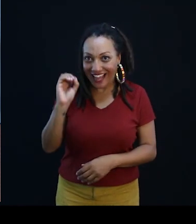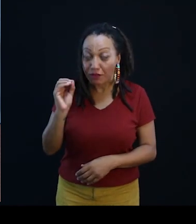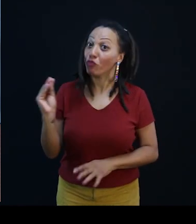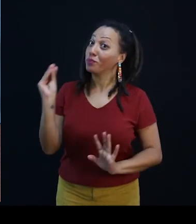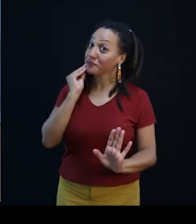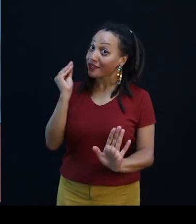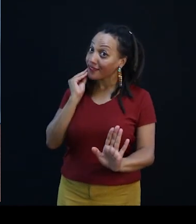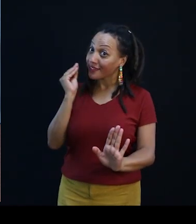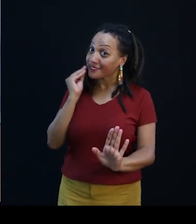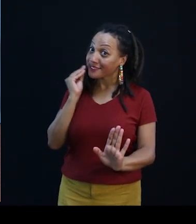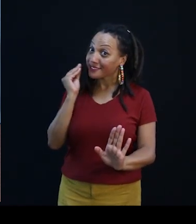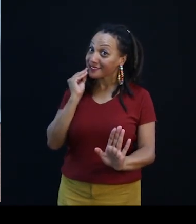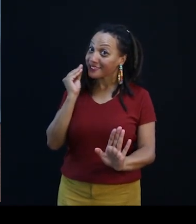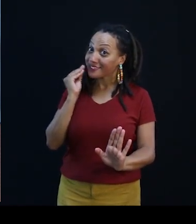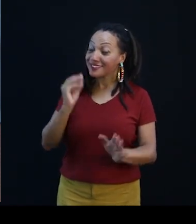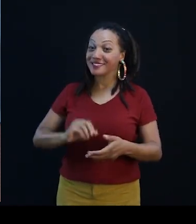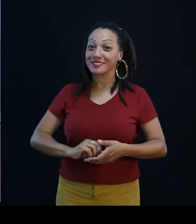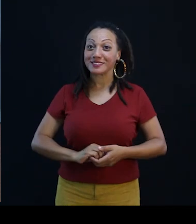Vamos tentar.